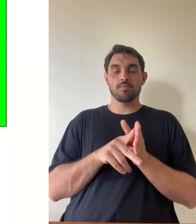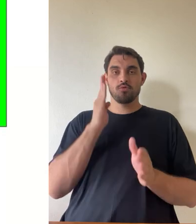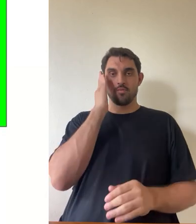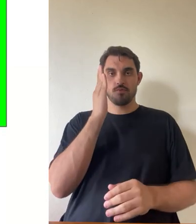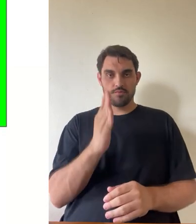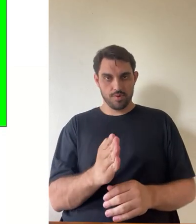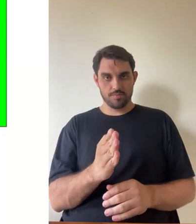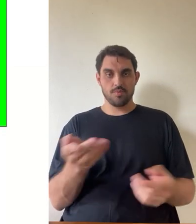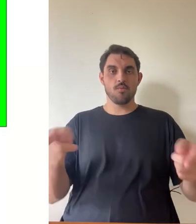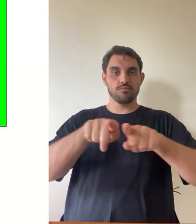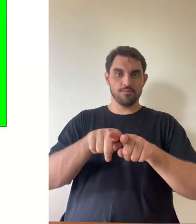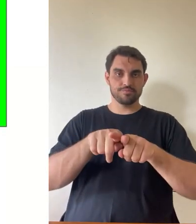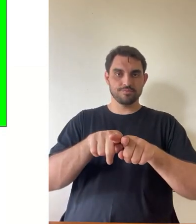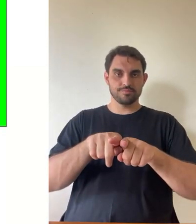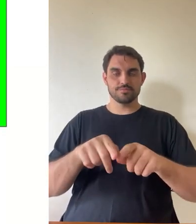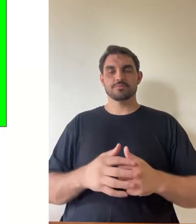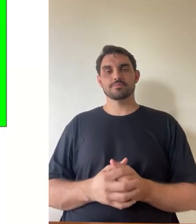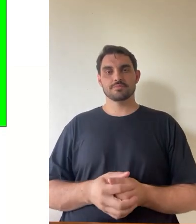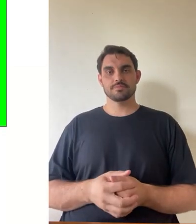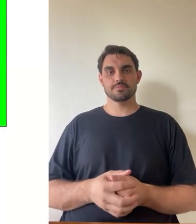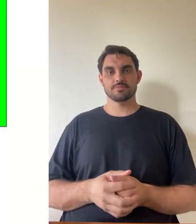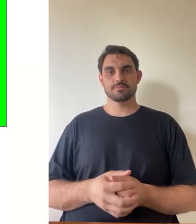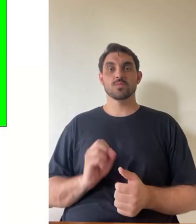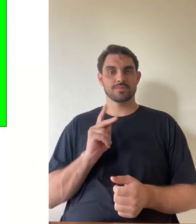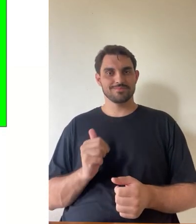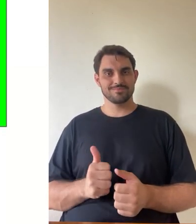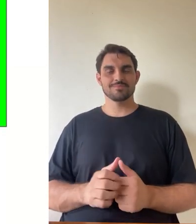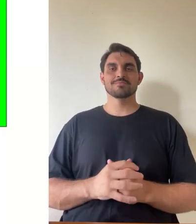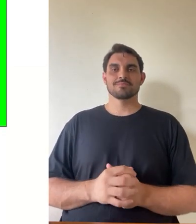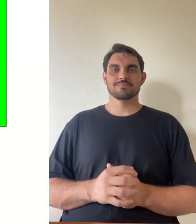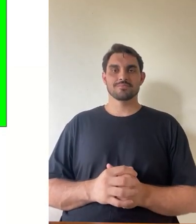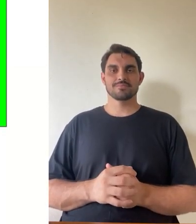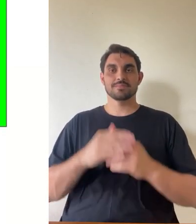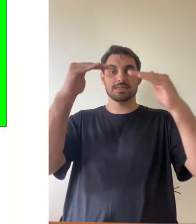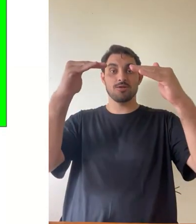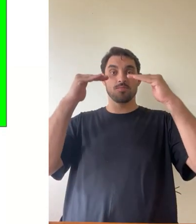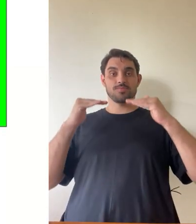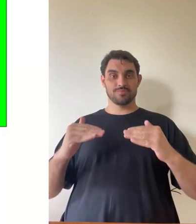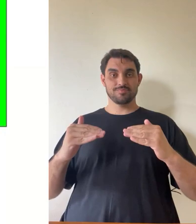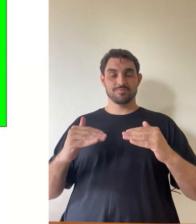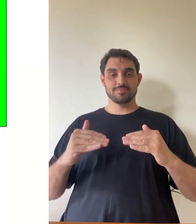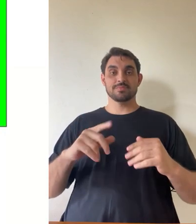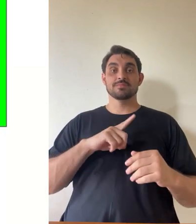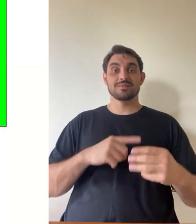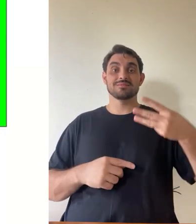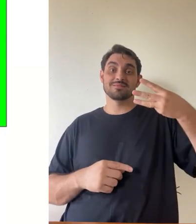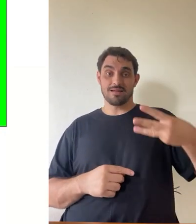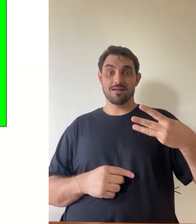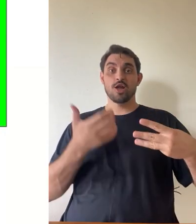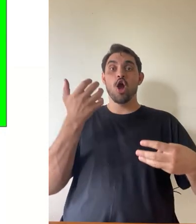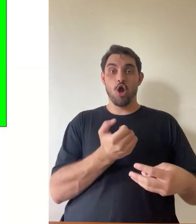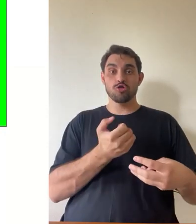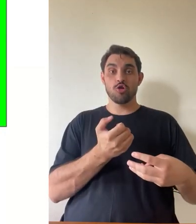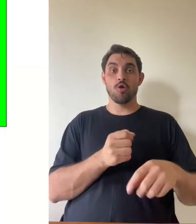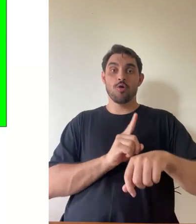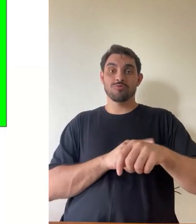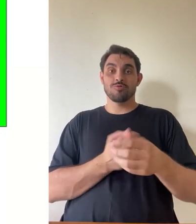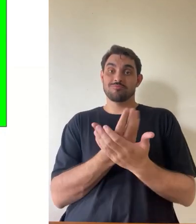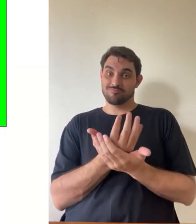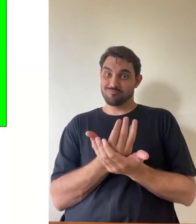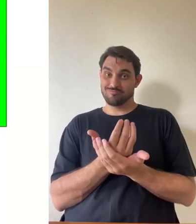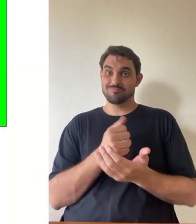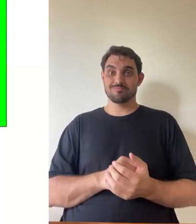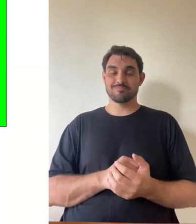característica do movimento retilíneo uniforme, ok? Logo abaixo, nós temos três cronômetros. O